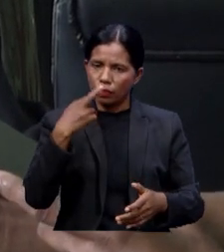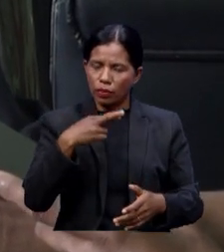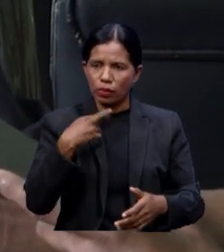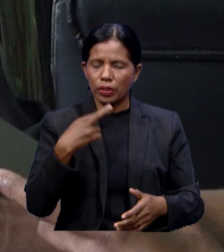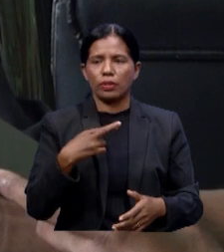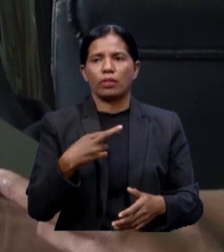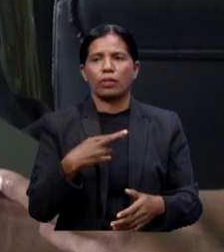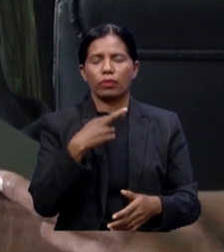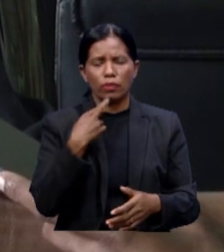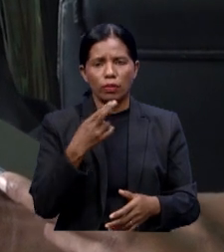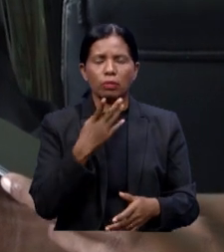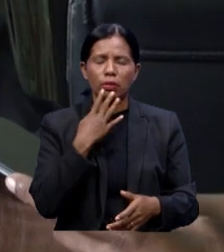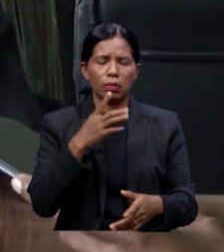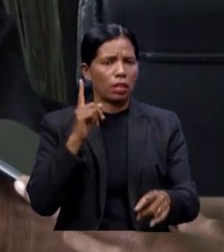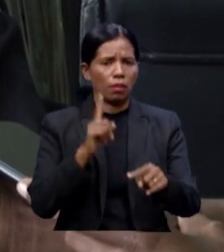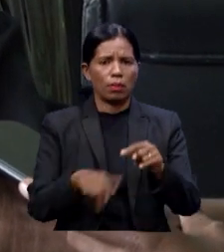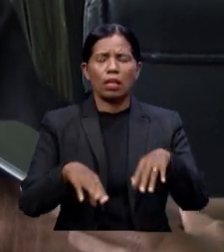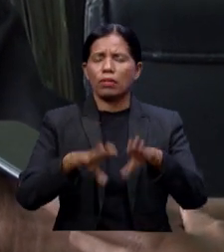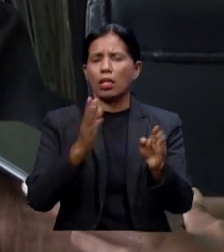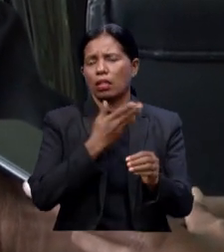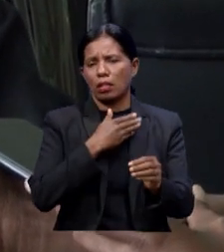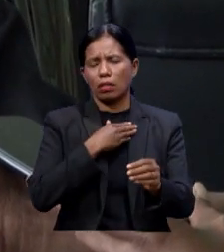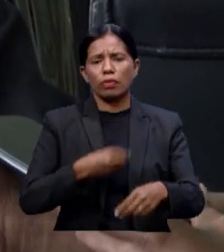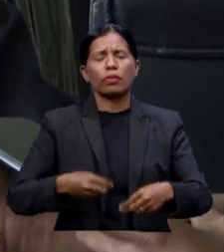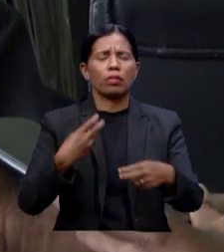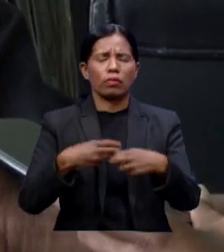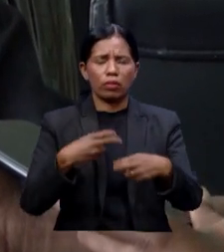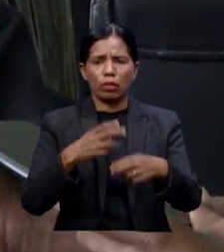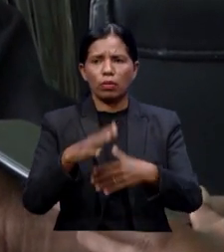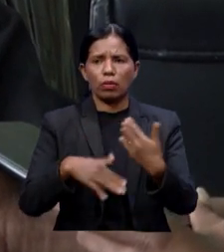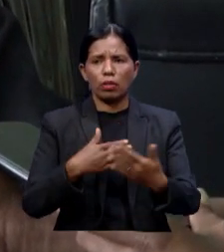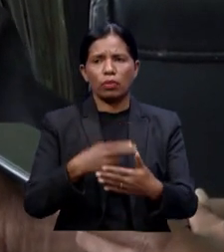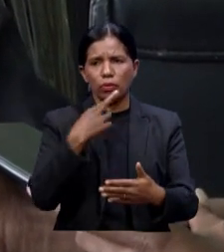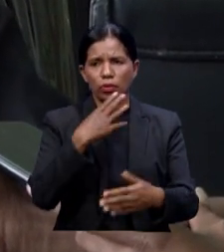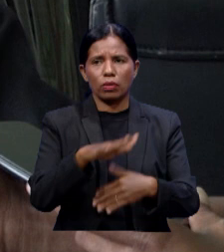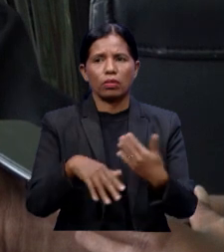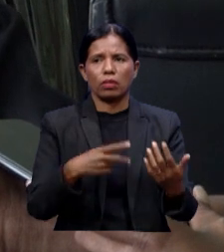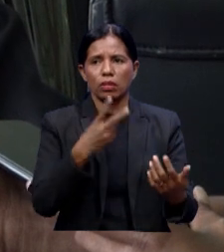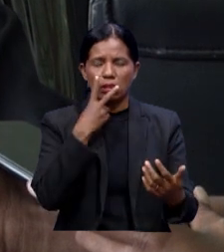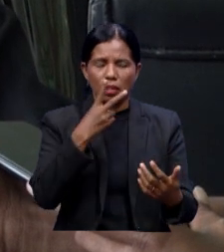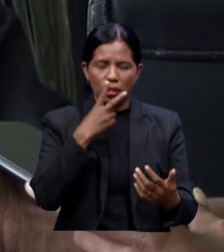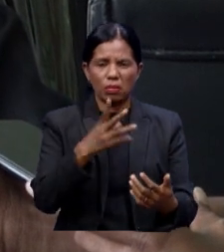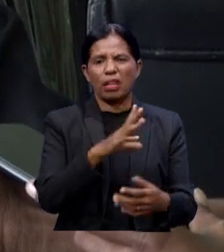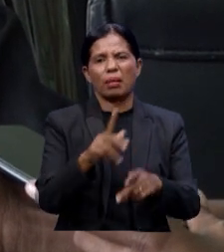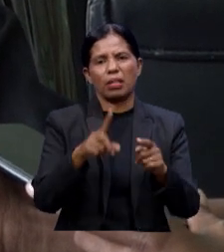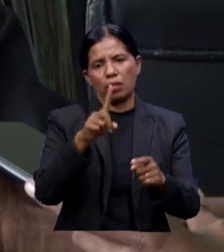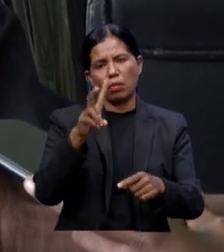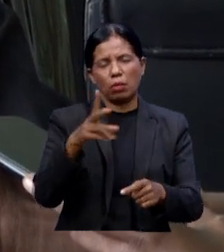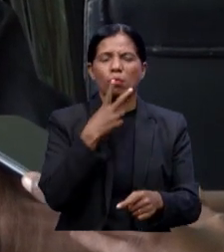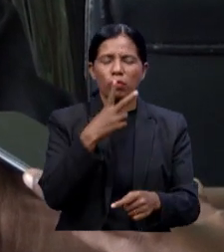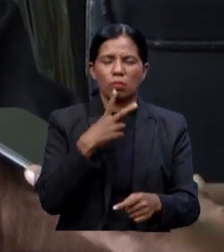ne ponti dane maka sae afeta kedas tambene utut konsumo ne fosne utut konsumo sigar tabako ne majero ma fuma lo sale ne